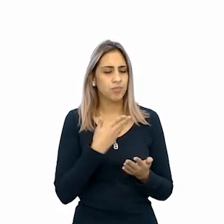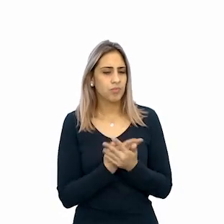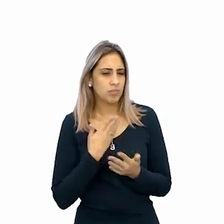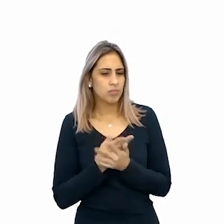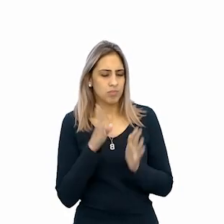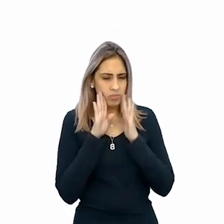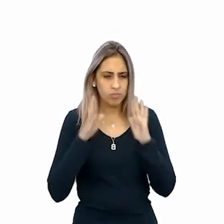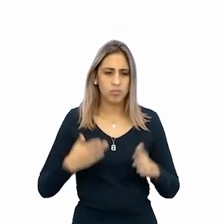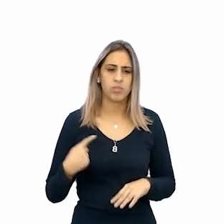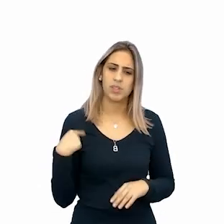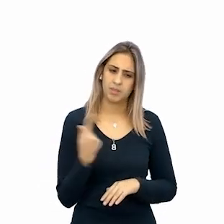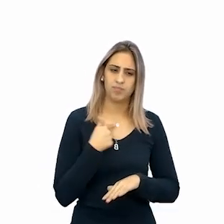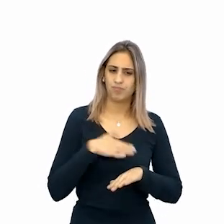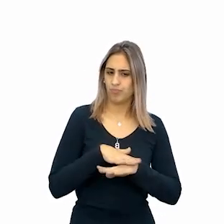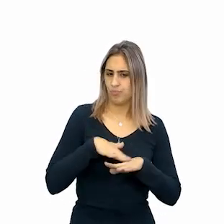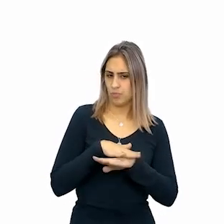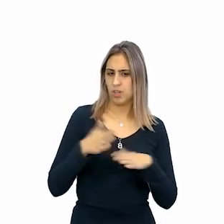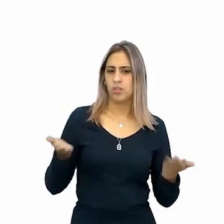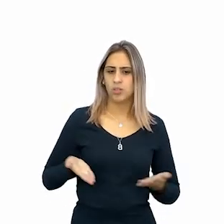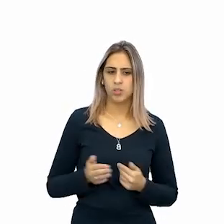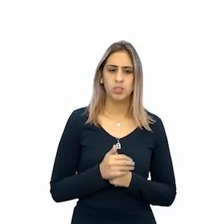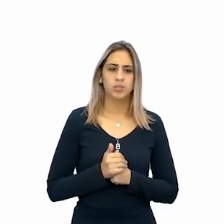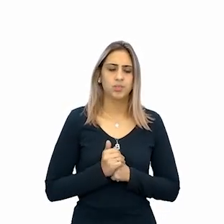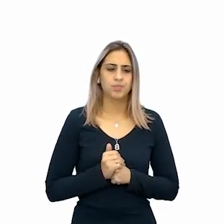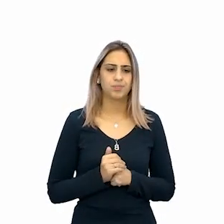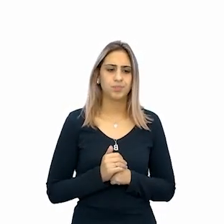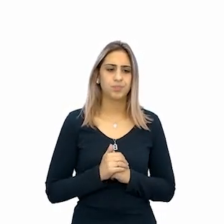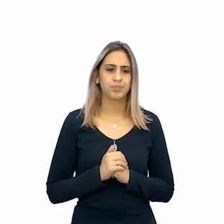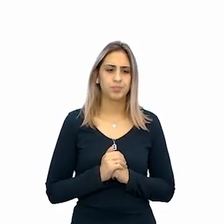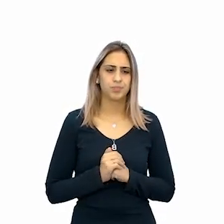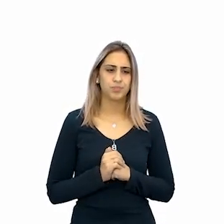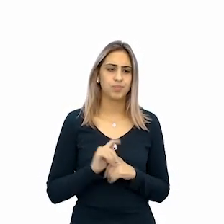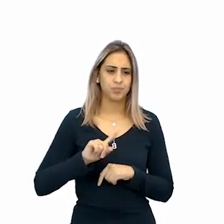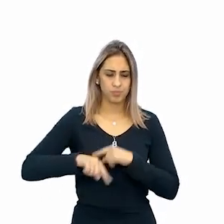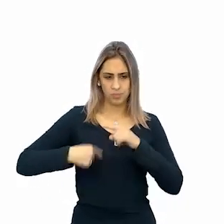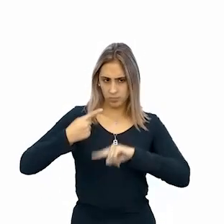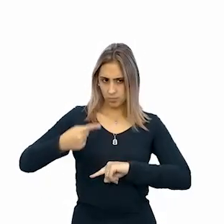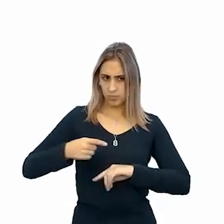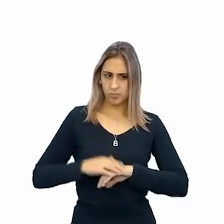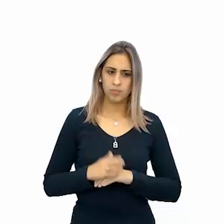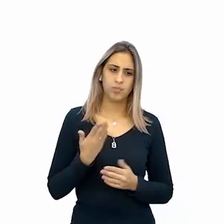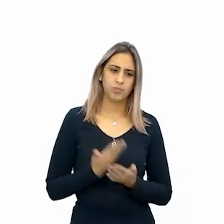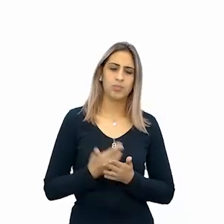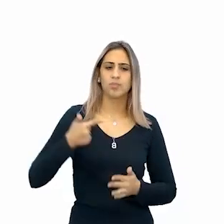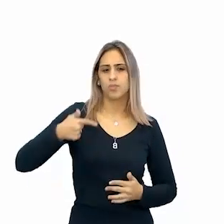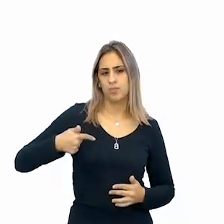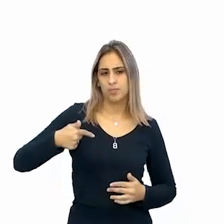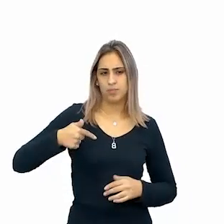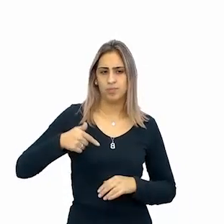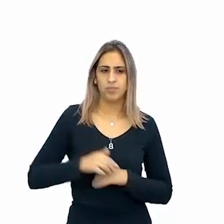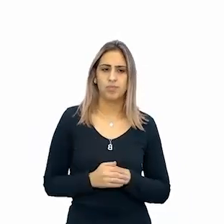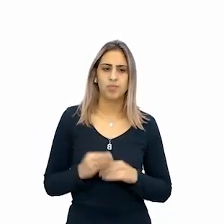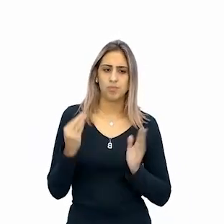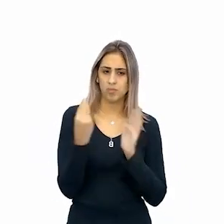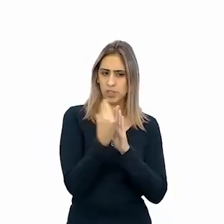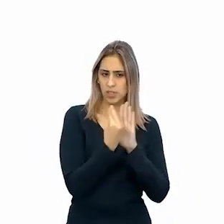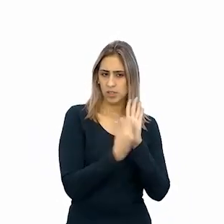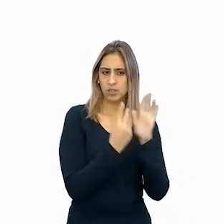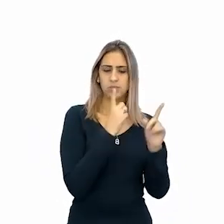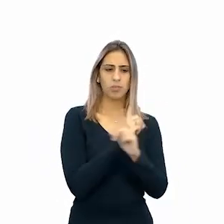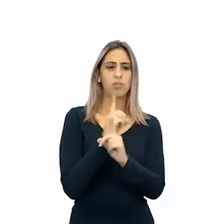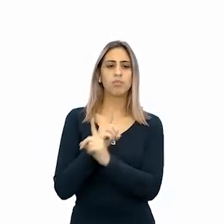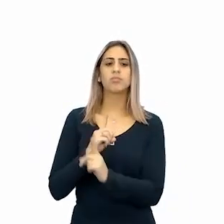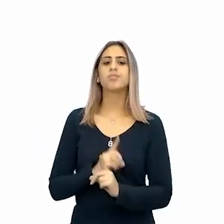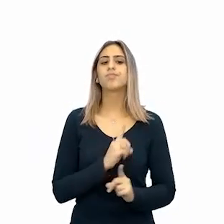o foco de nossa conversa de hoje. No próximo, aula 7, registro das